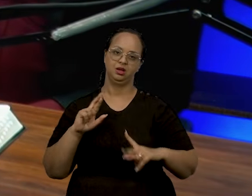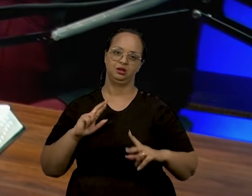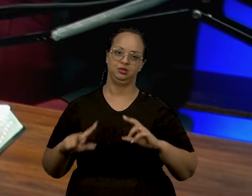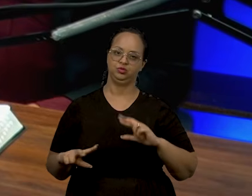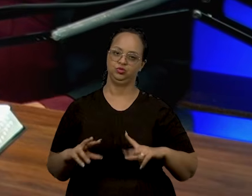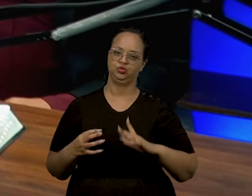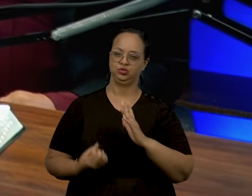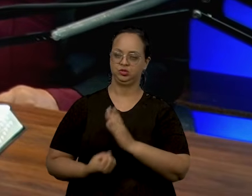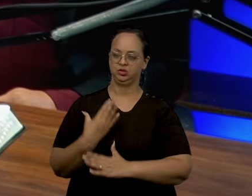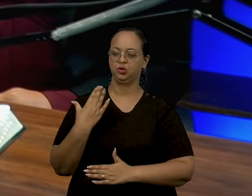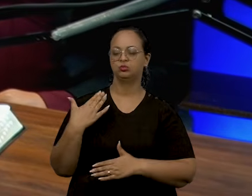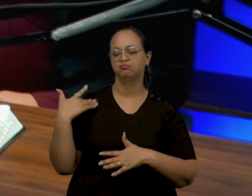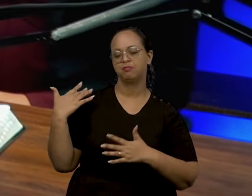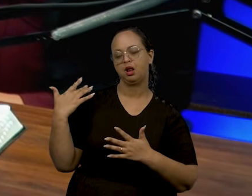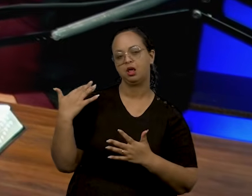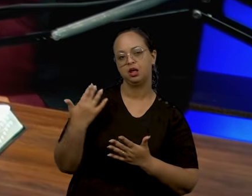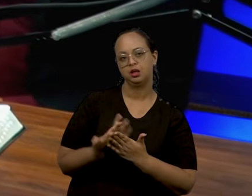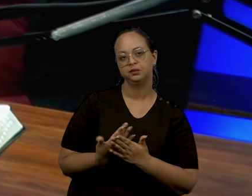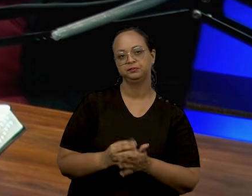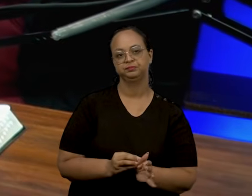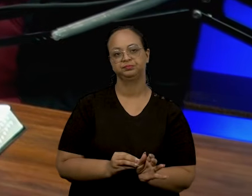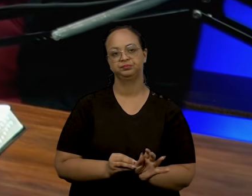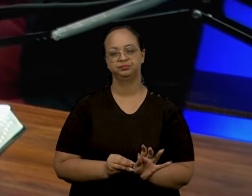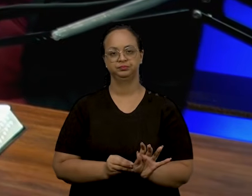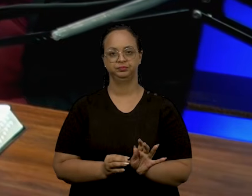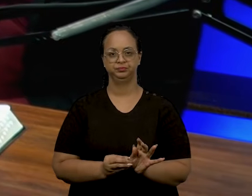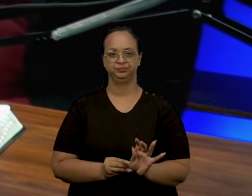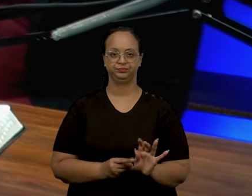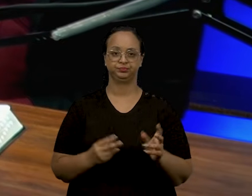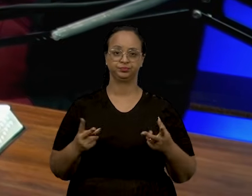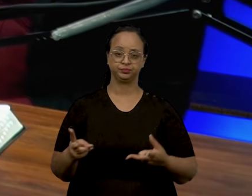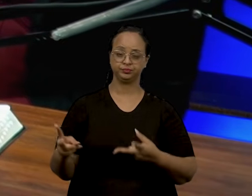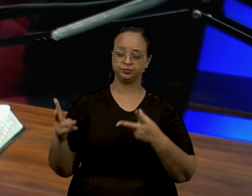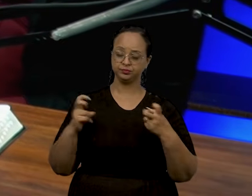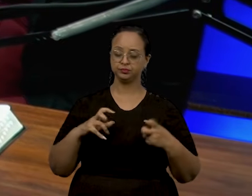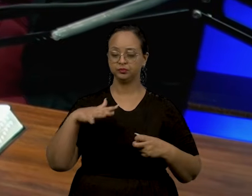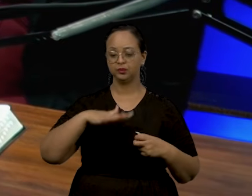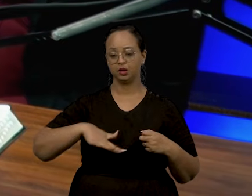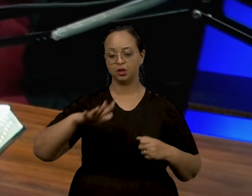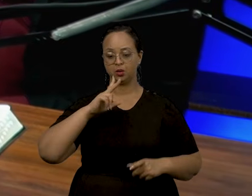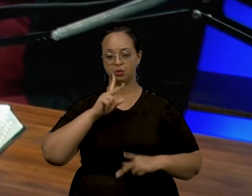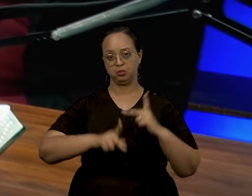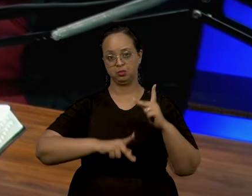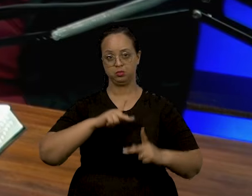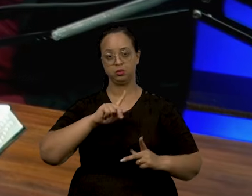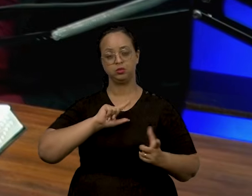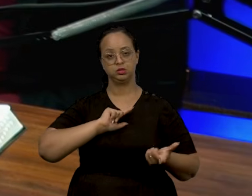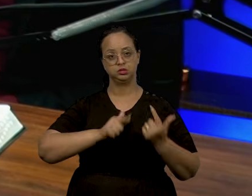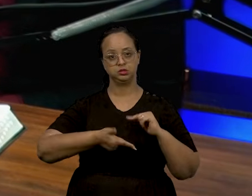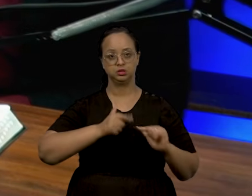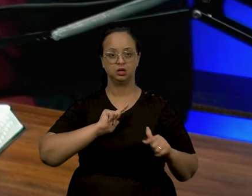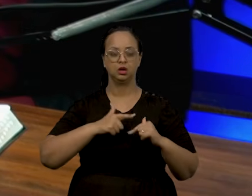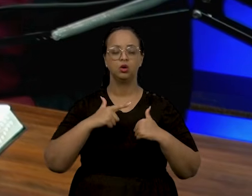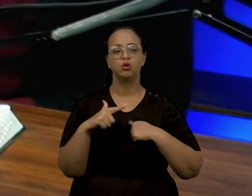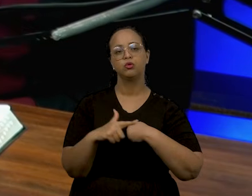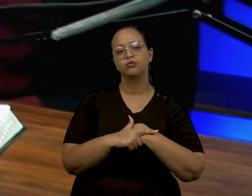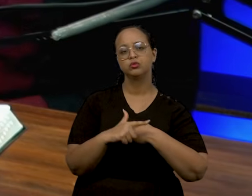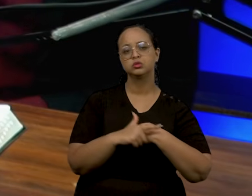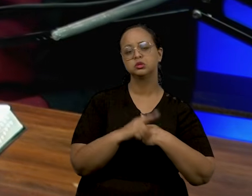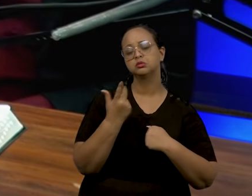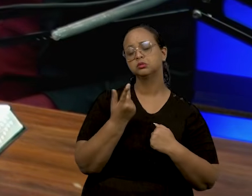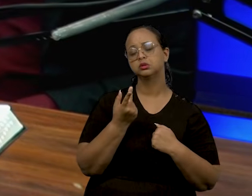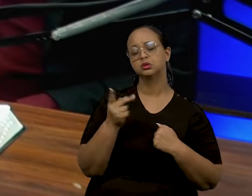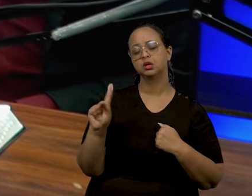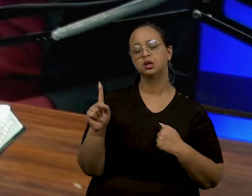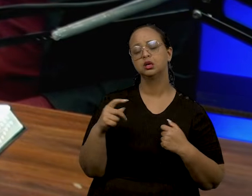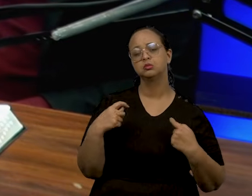função de juiz, ela era uma função exercida normalmente por aquele que estava exercendo a liderança sobre o povo. Por exemplo, no caso